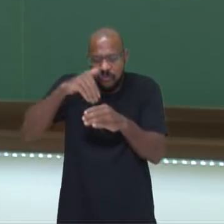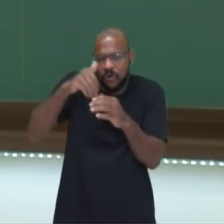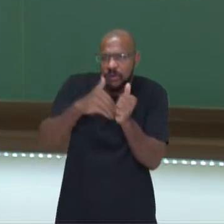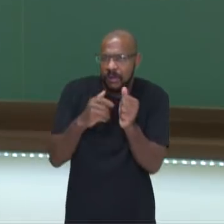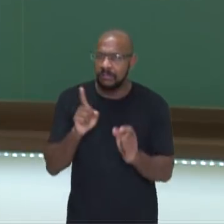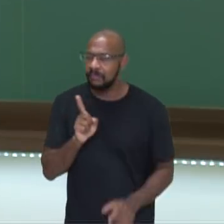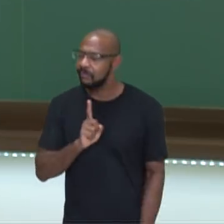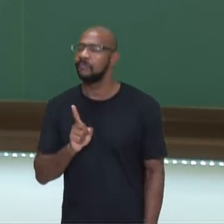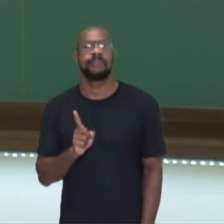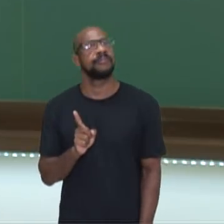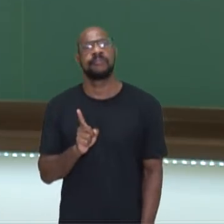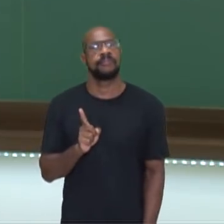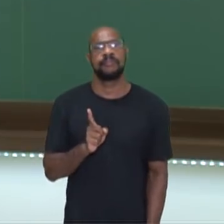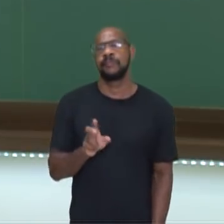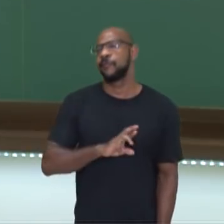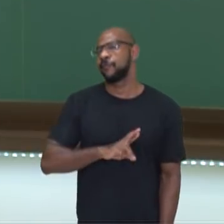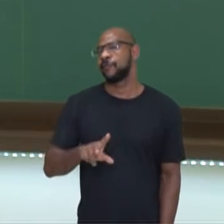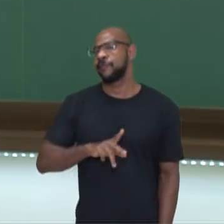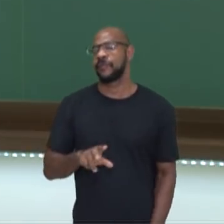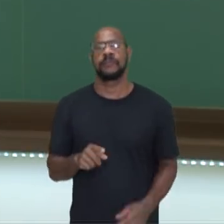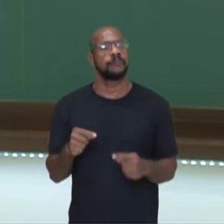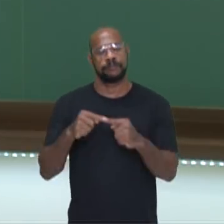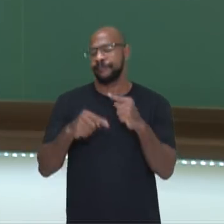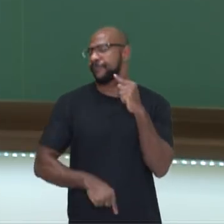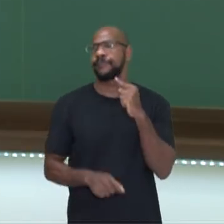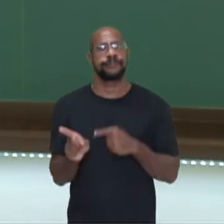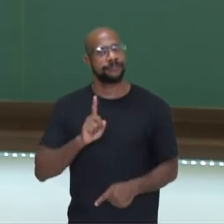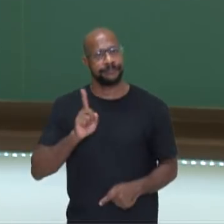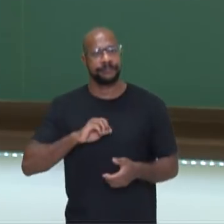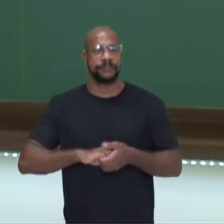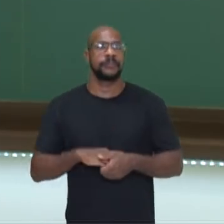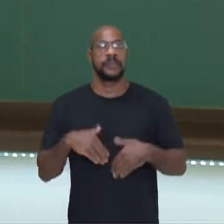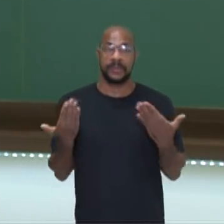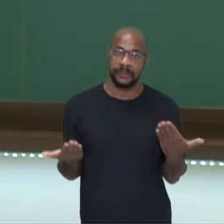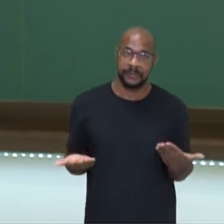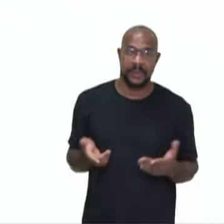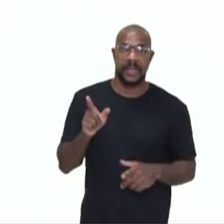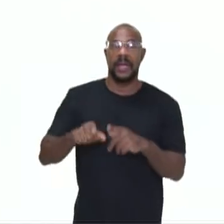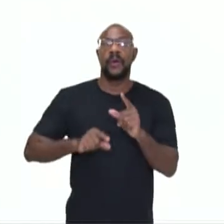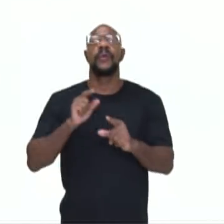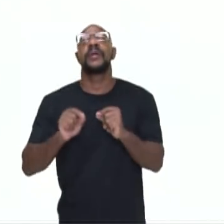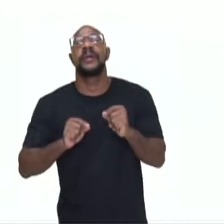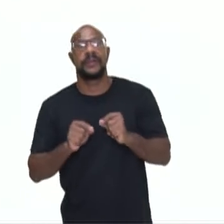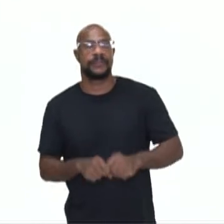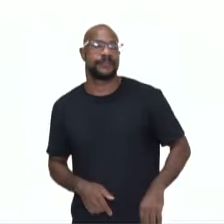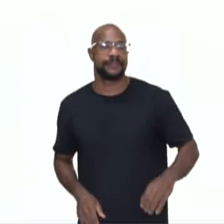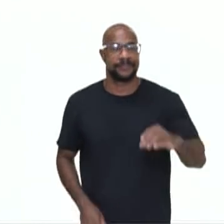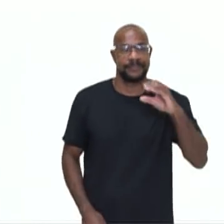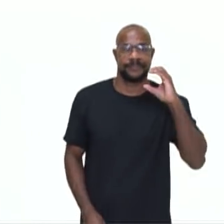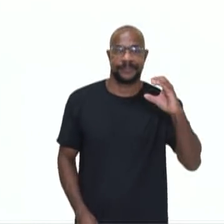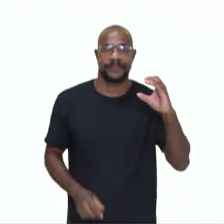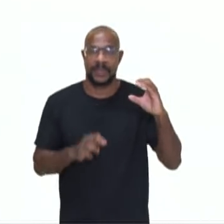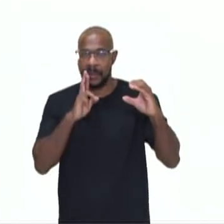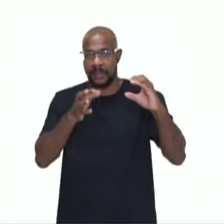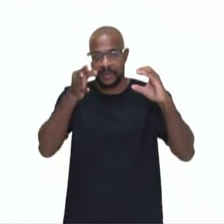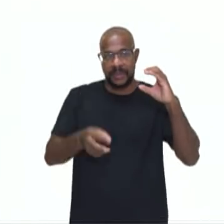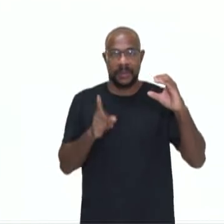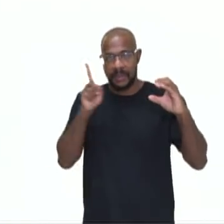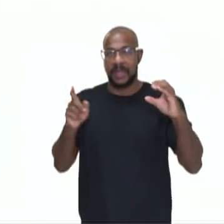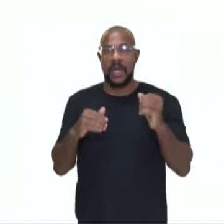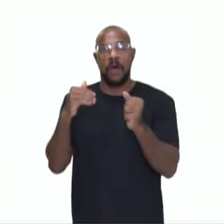O voto de cabresto não combinava aí com o voto secreto. Logicamente, voto de cabresto, o voto